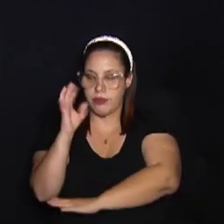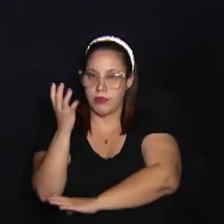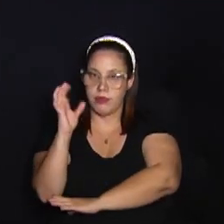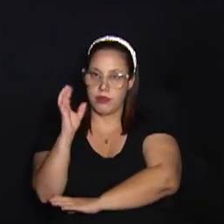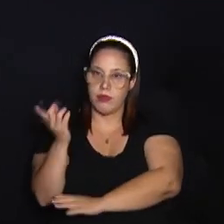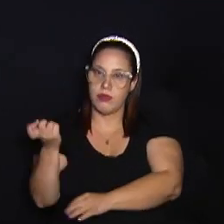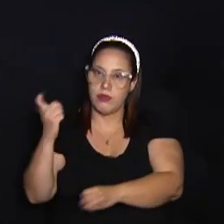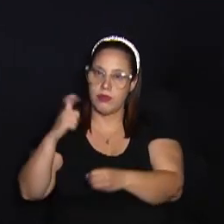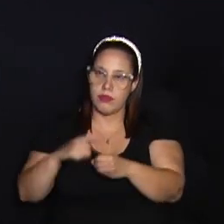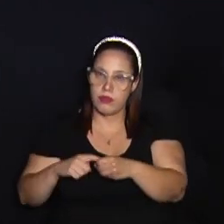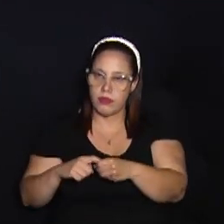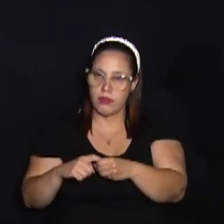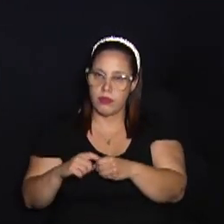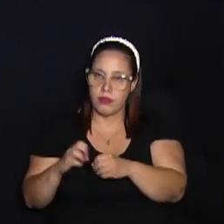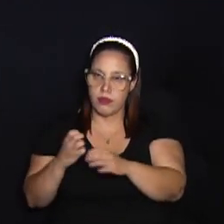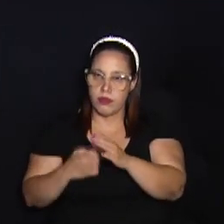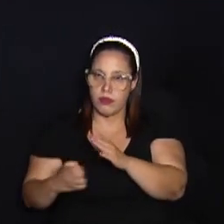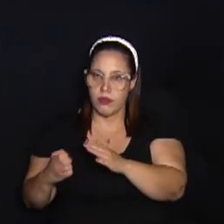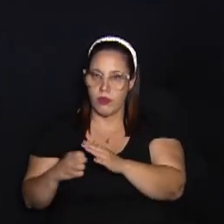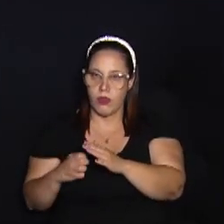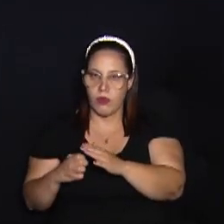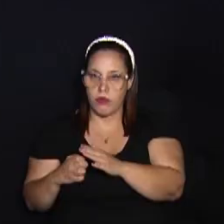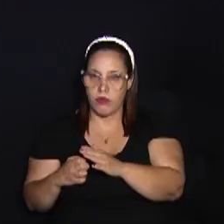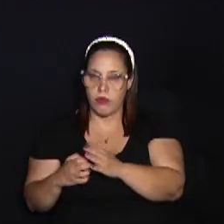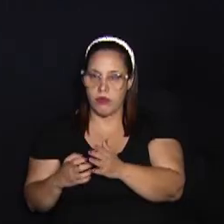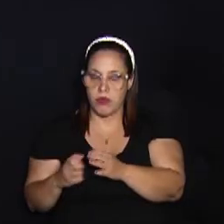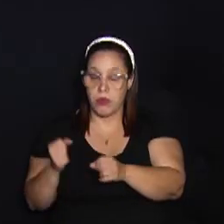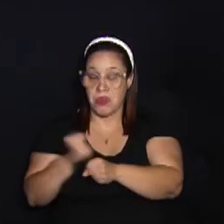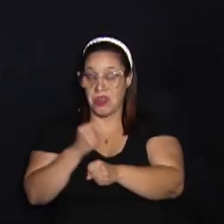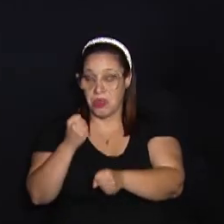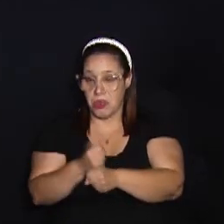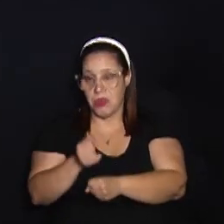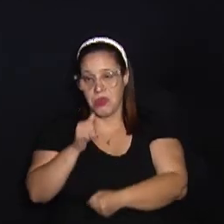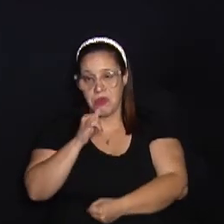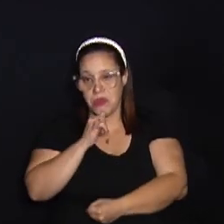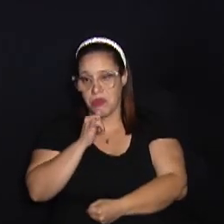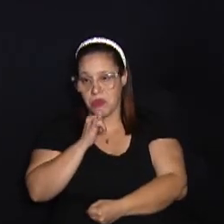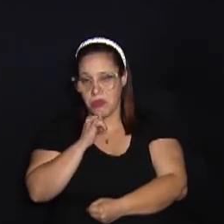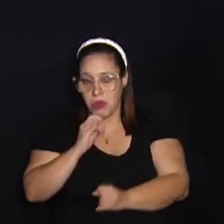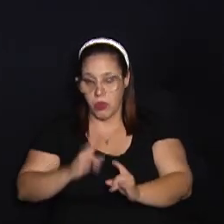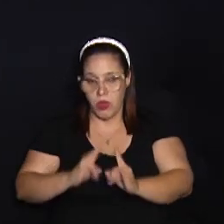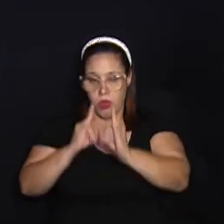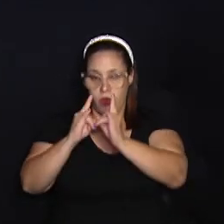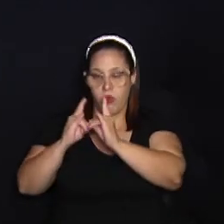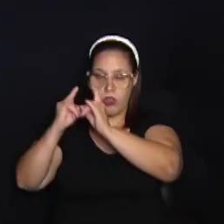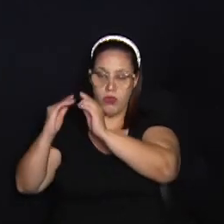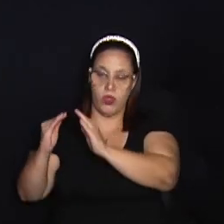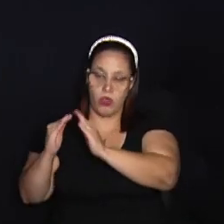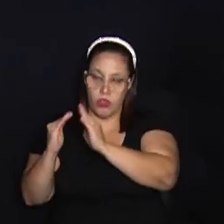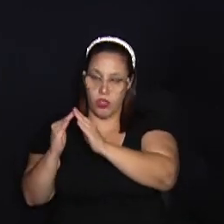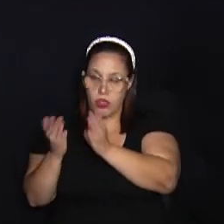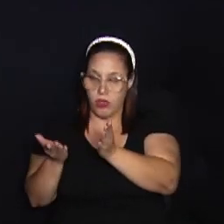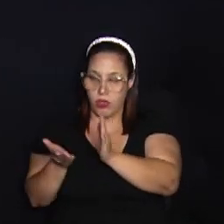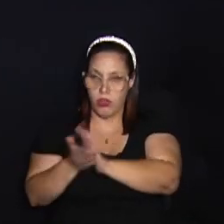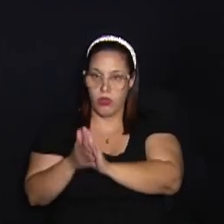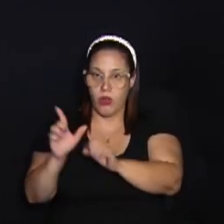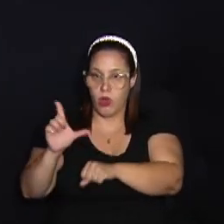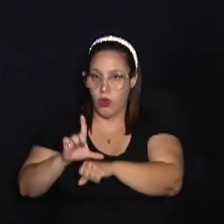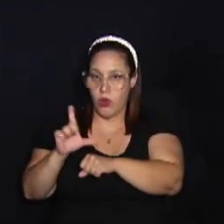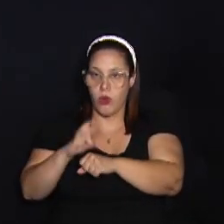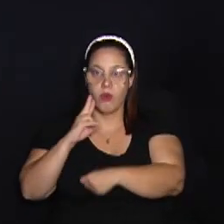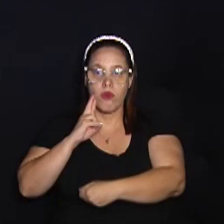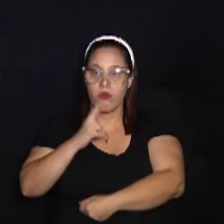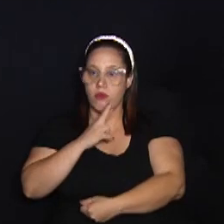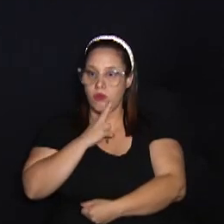jardim voltado para uma empresa mais corporativa, uma construtora, algum edifício residencial,